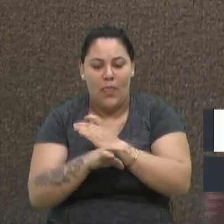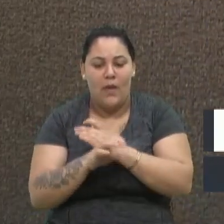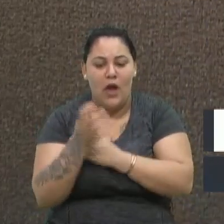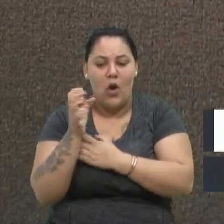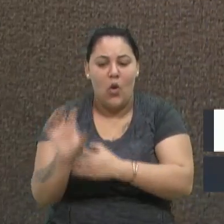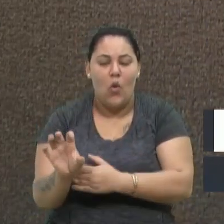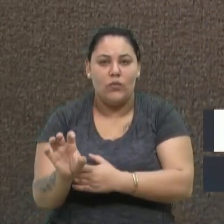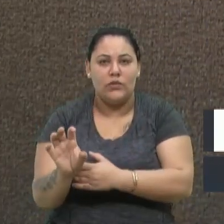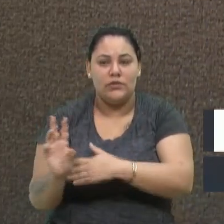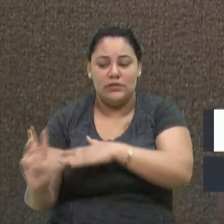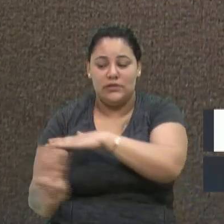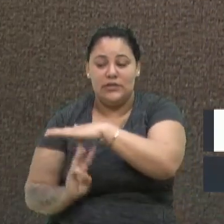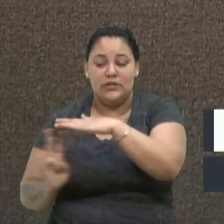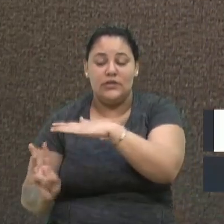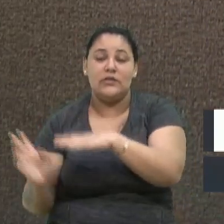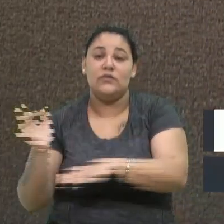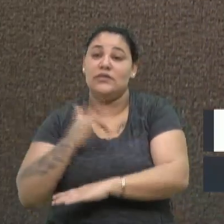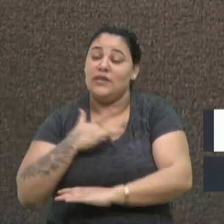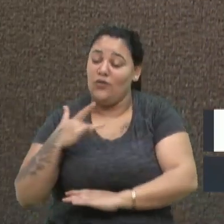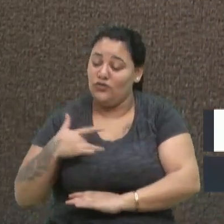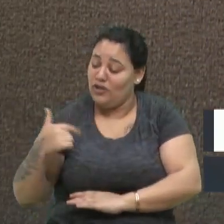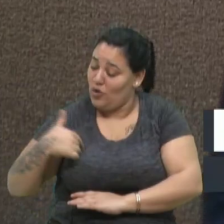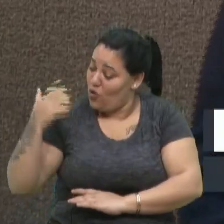de saúde,